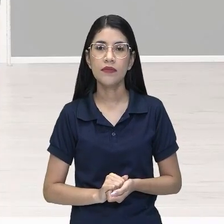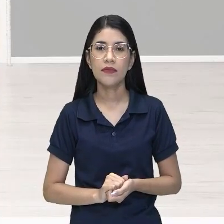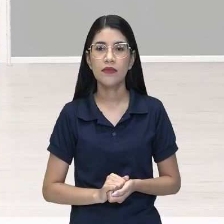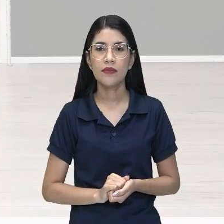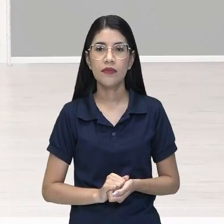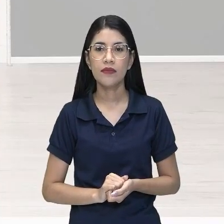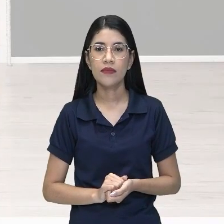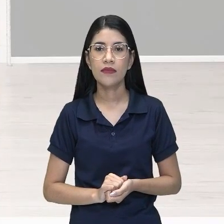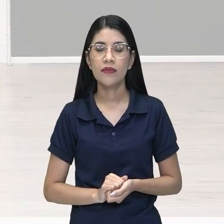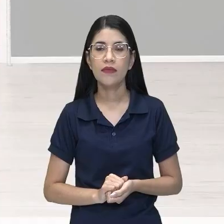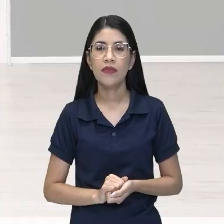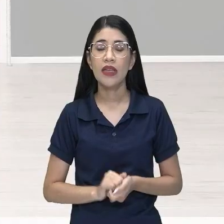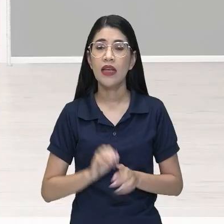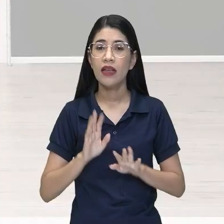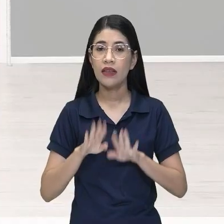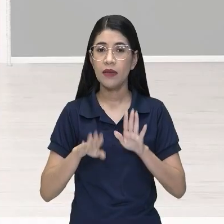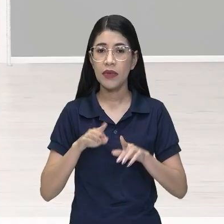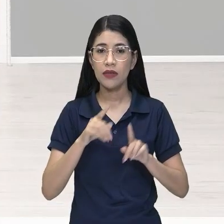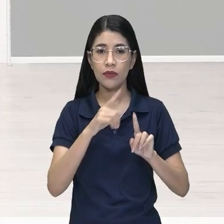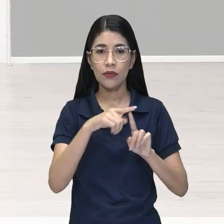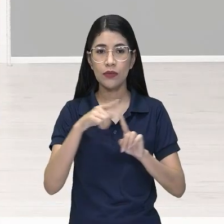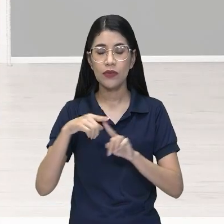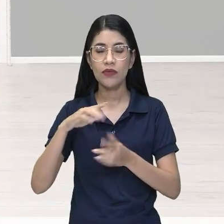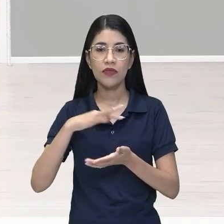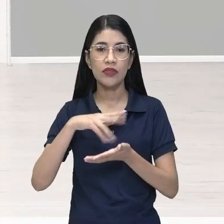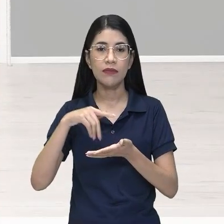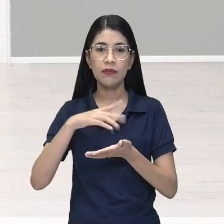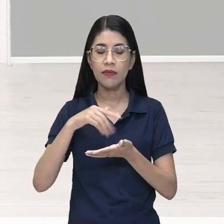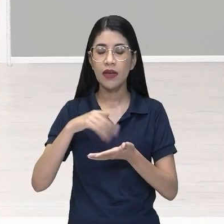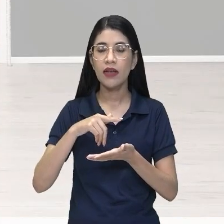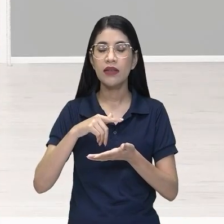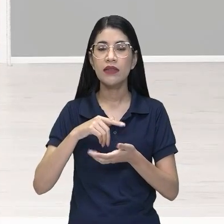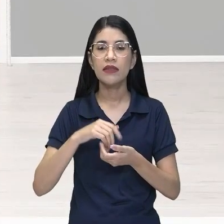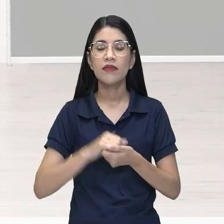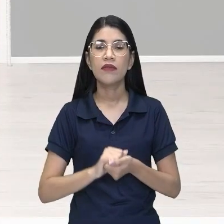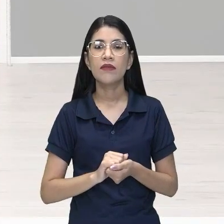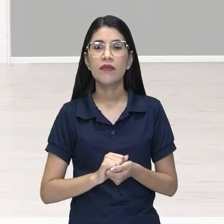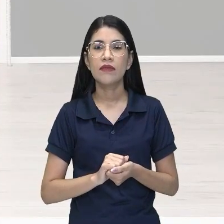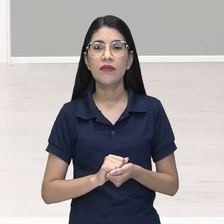dependendo do tipo de base, ela vai se